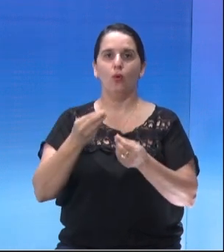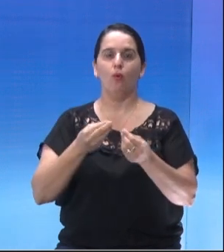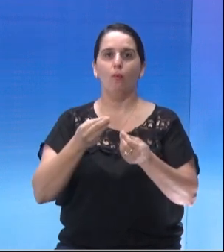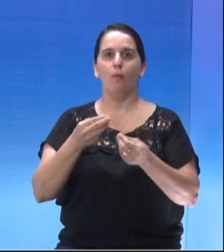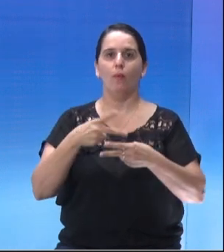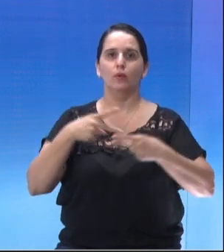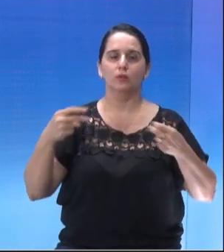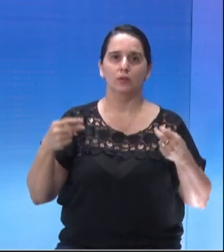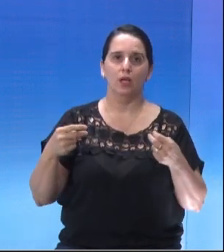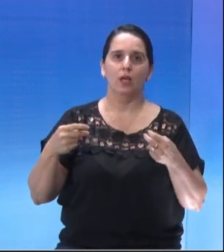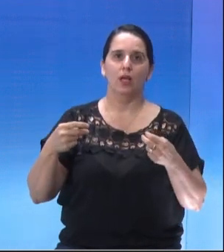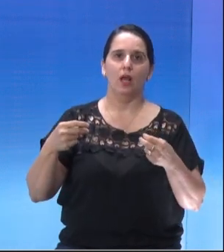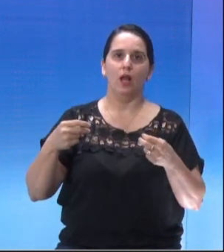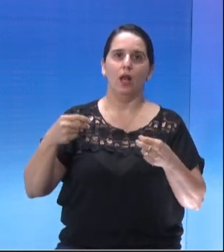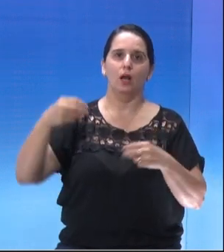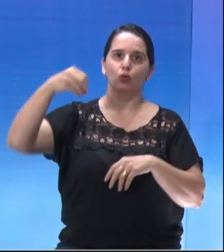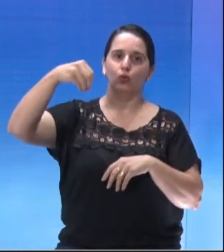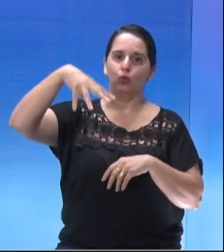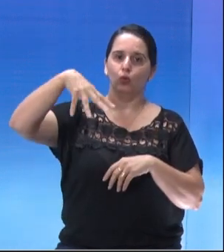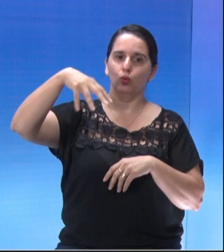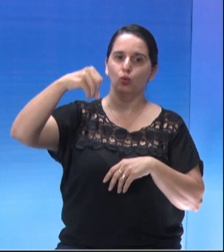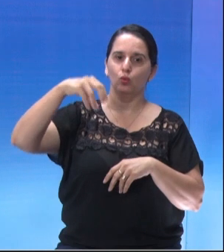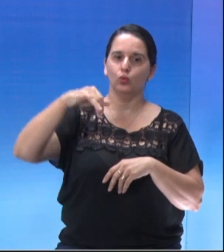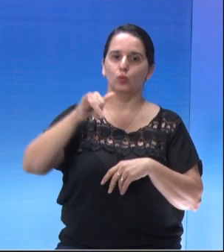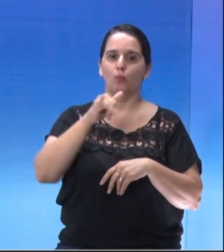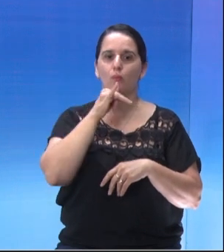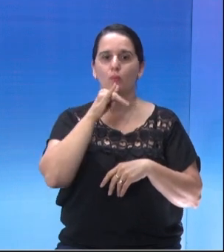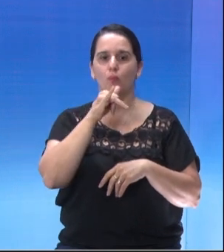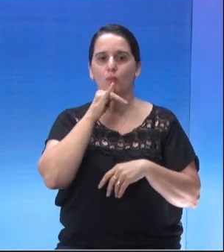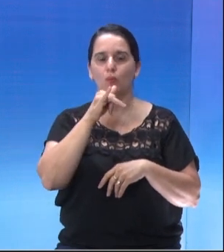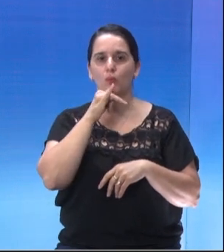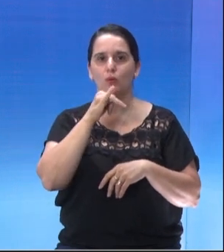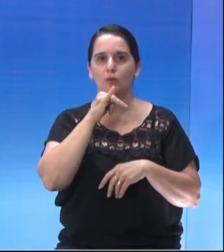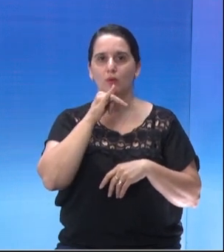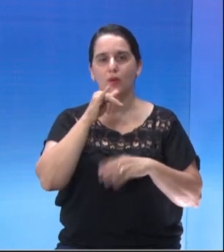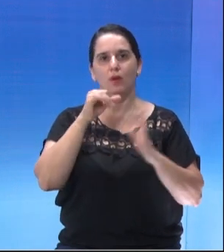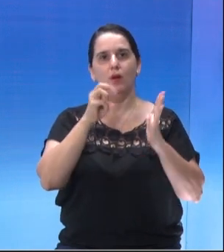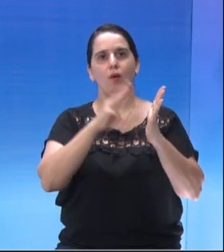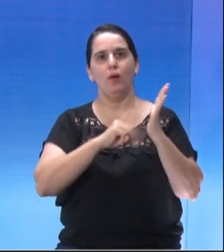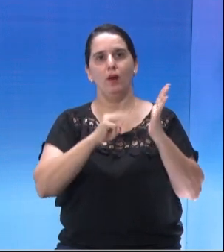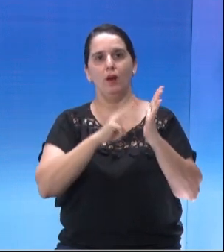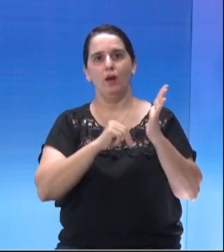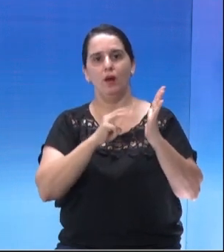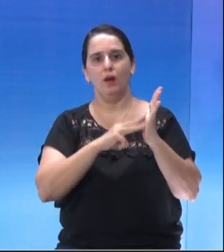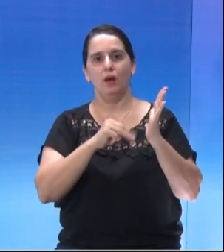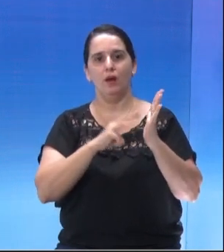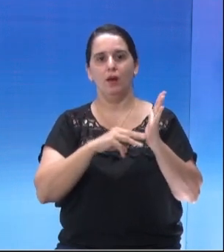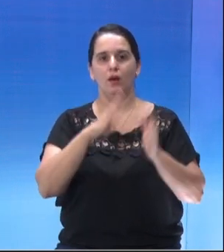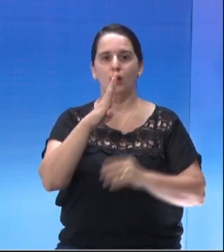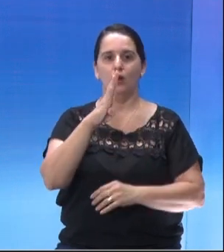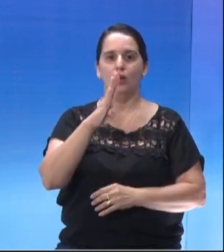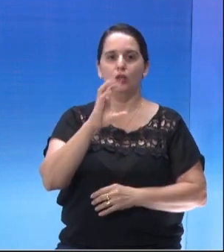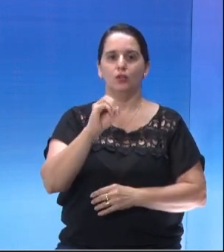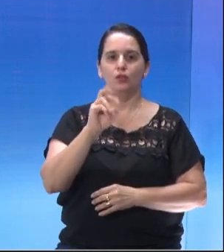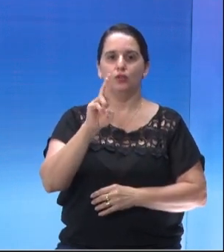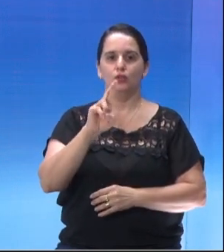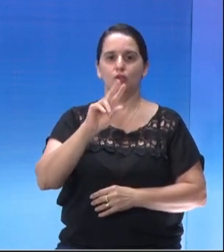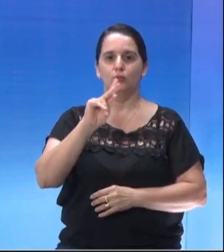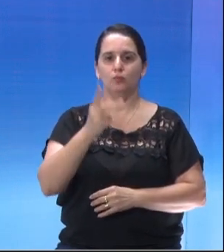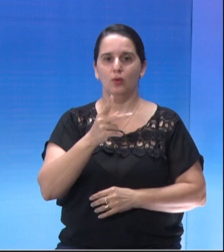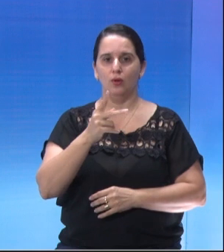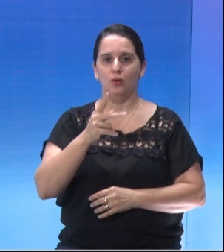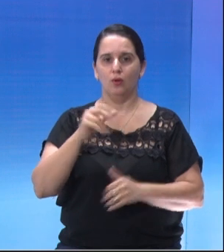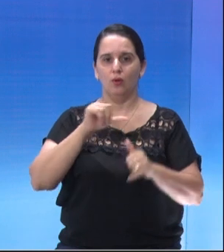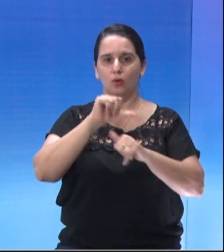de emissão de luz, nós recorremos ao modelo atômico de Bohr para sua explicação, ou modelo atômico